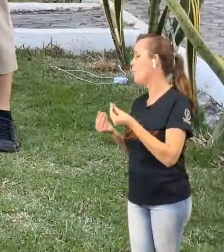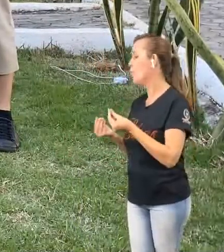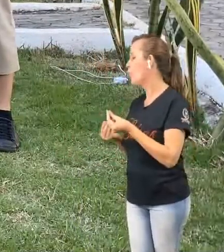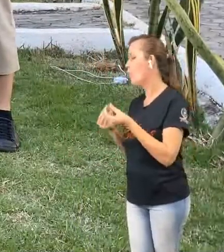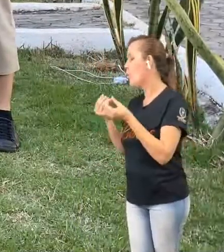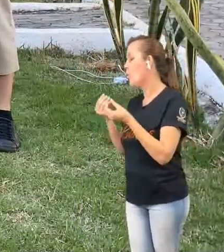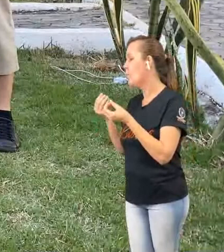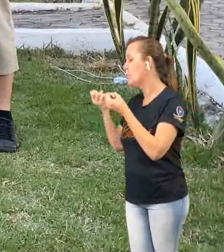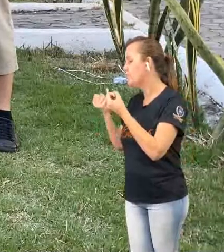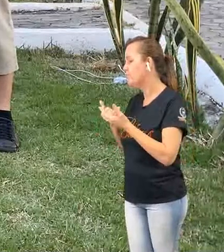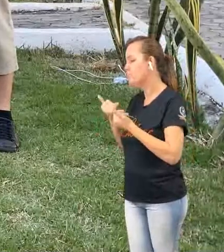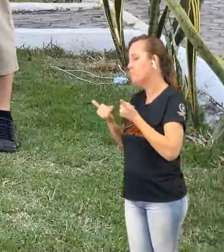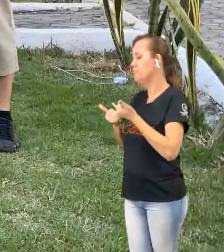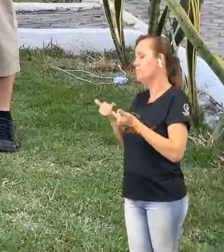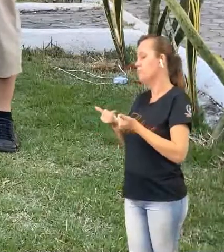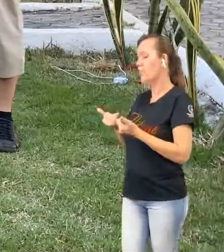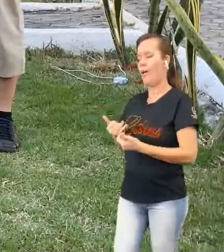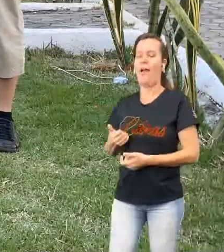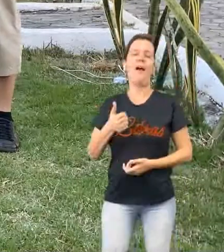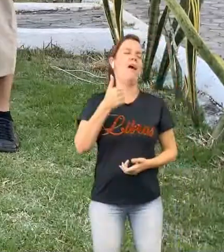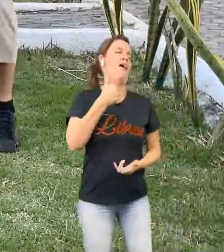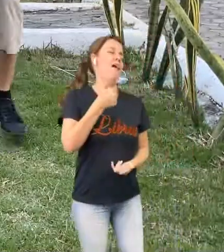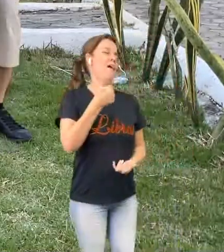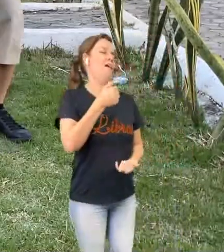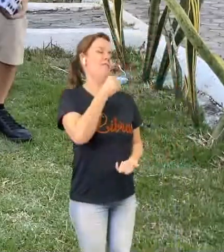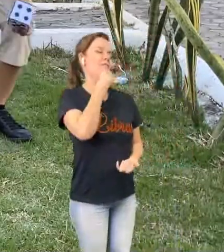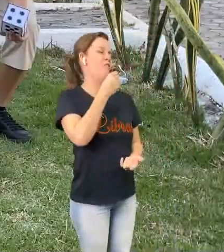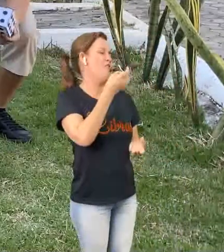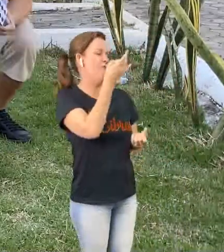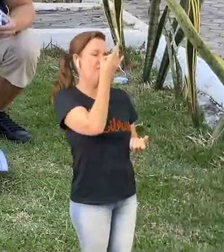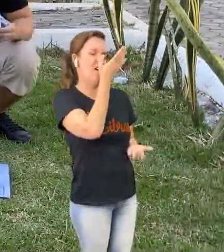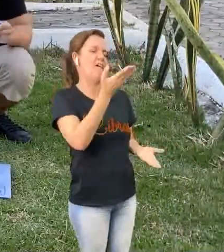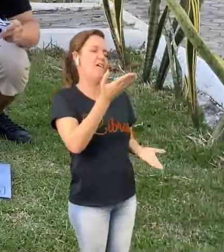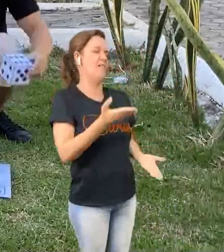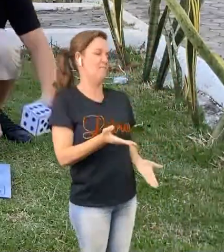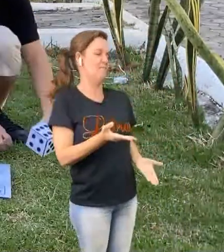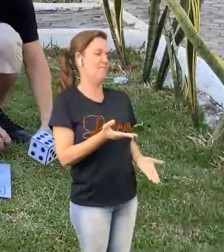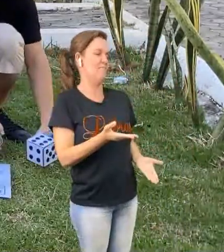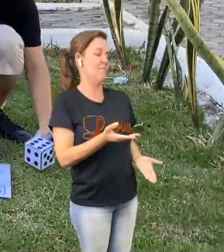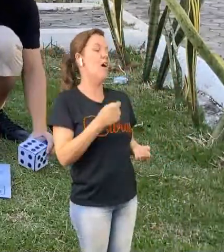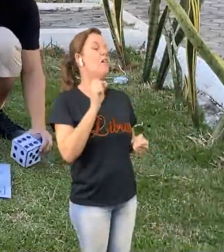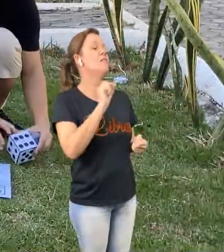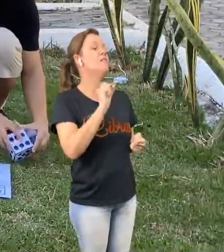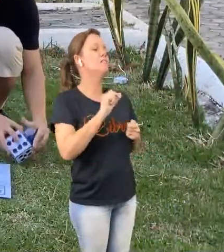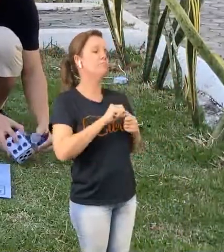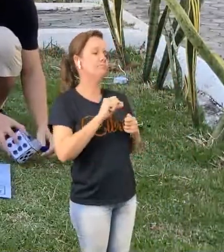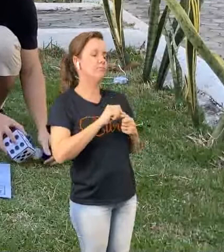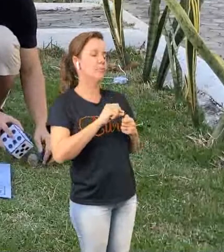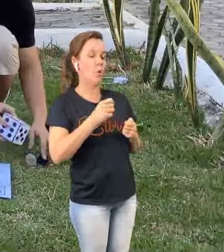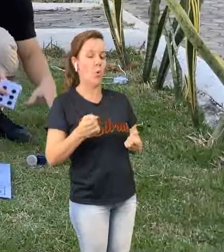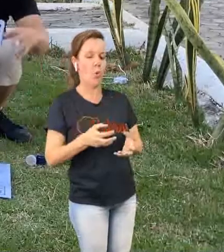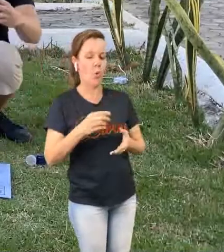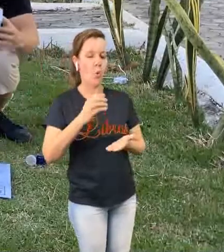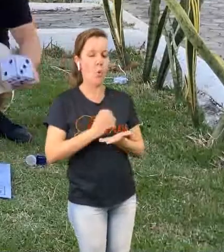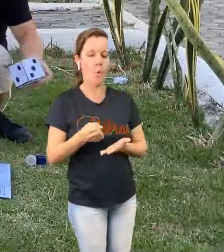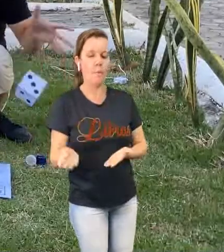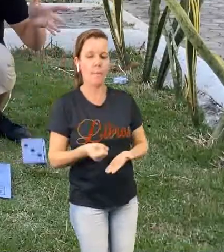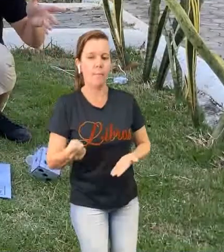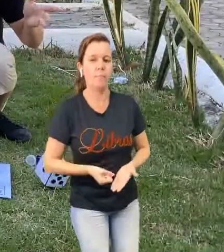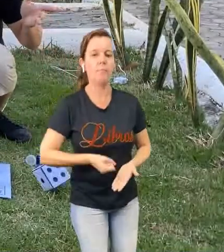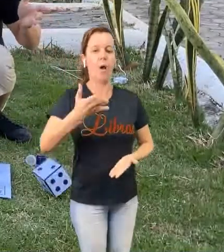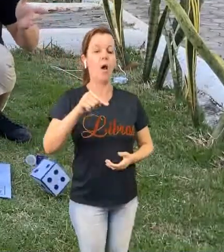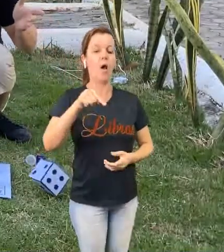E como é que brinca de trilha? Ah, vovó, é muito fácil. Ó, a gente joga o